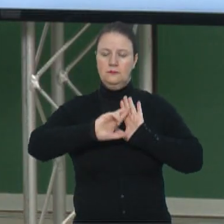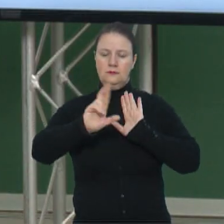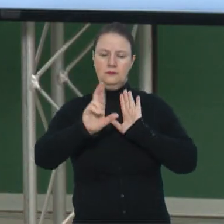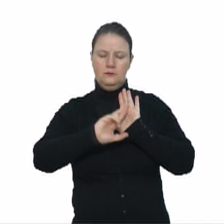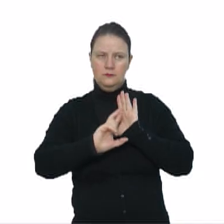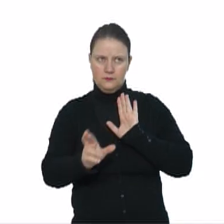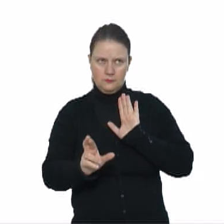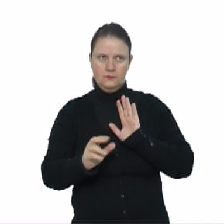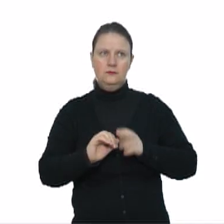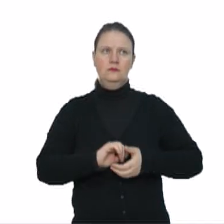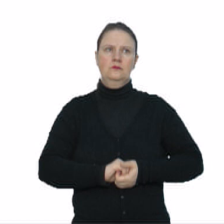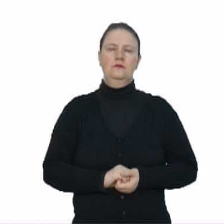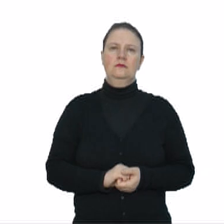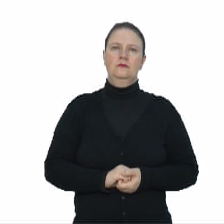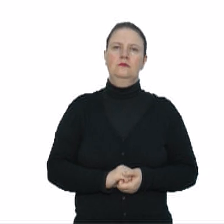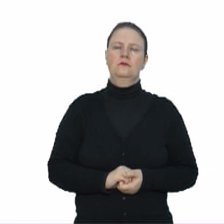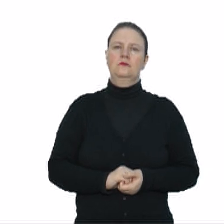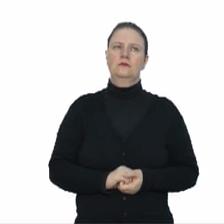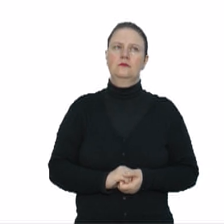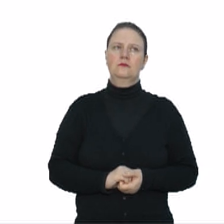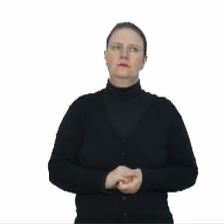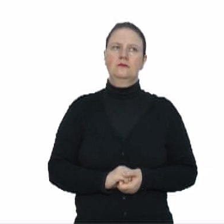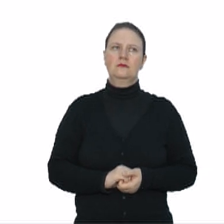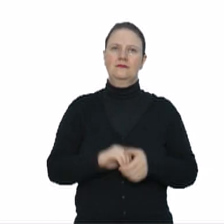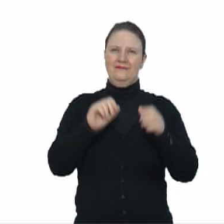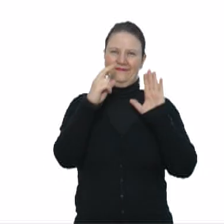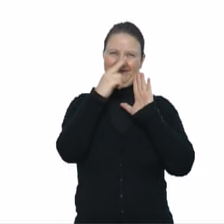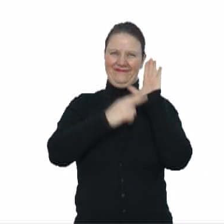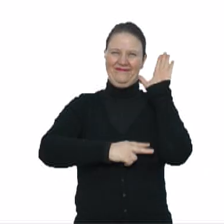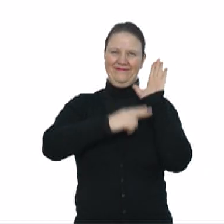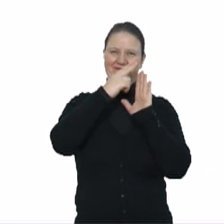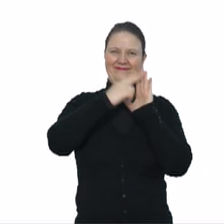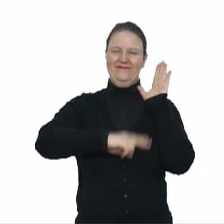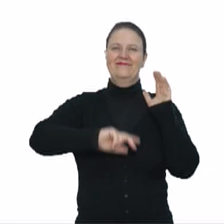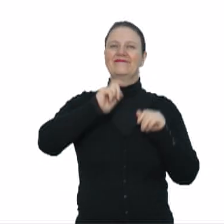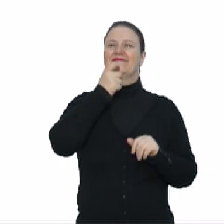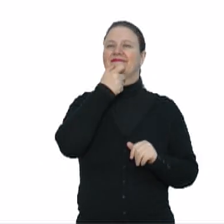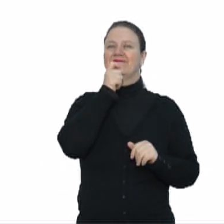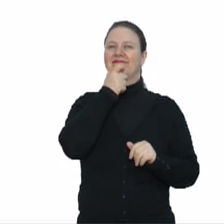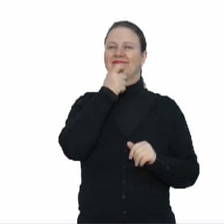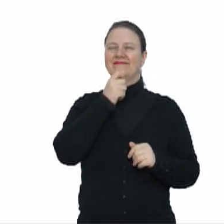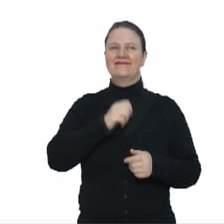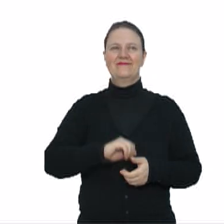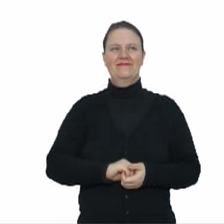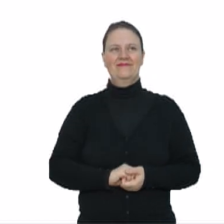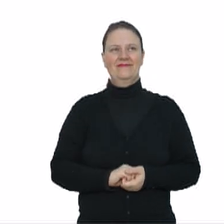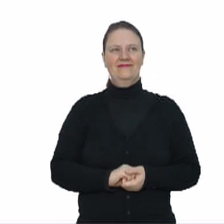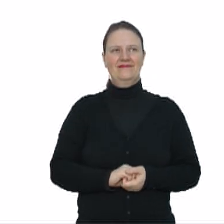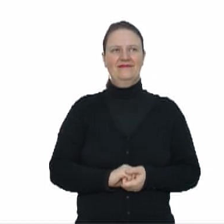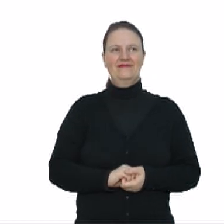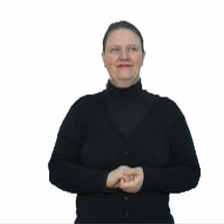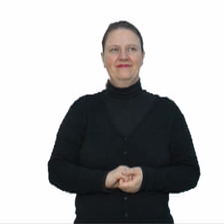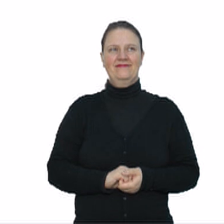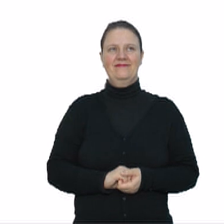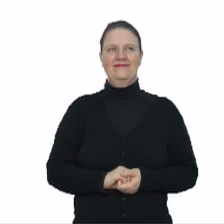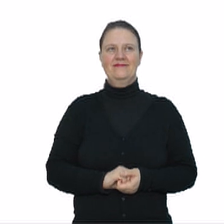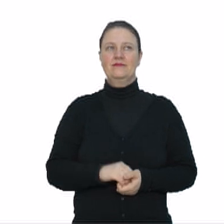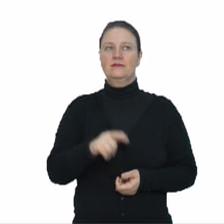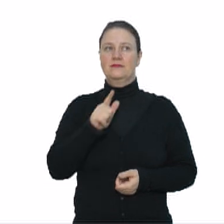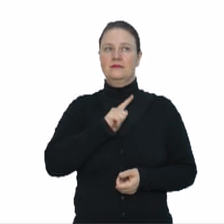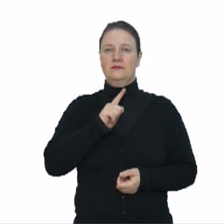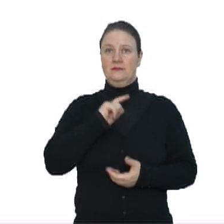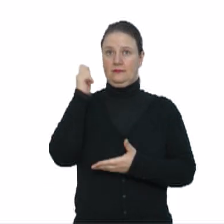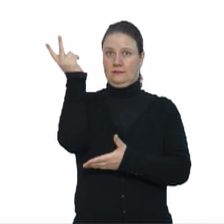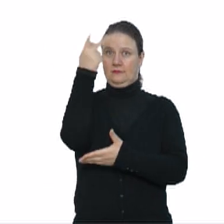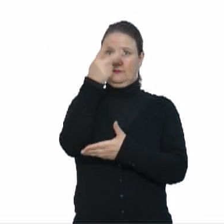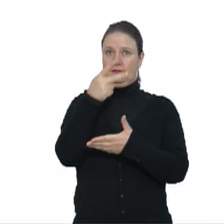Ó, advertisement diz assim, I like Asian cuisine, but Asians are not welcome here. Então, a gente tem ali o